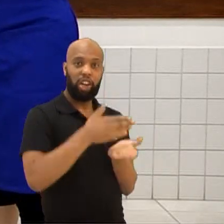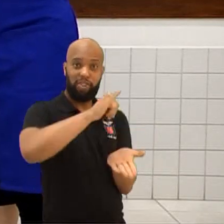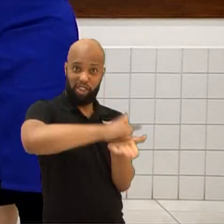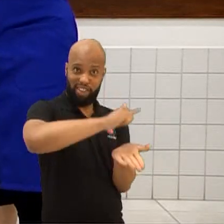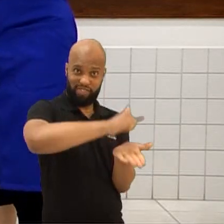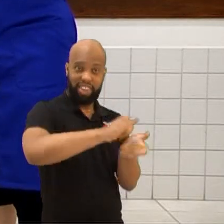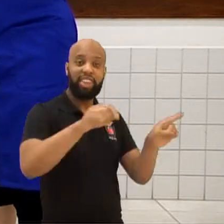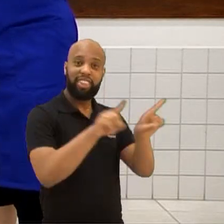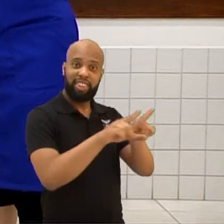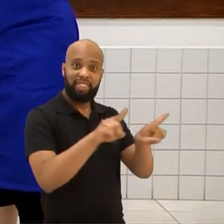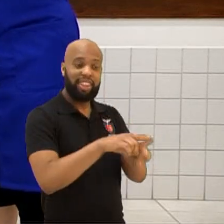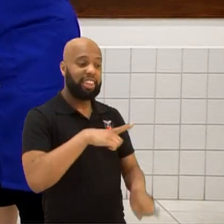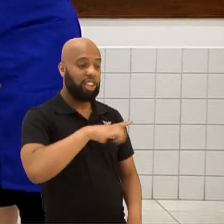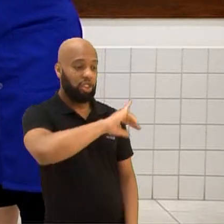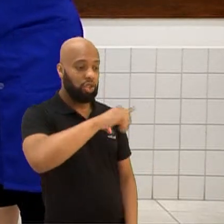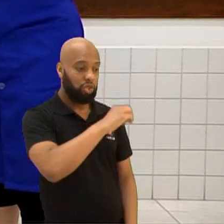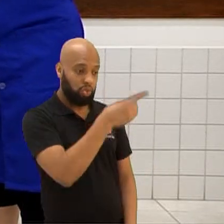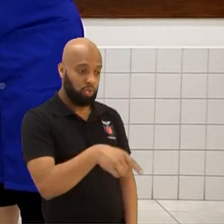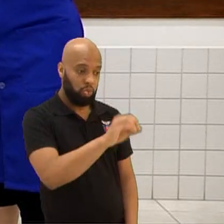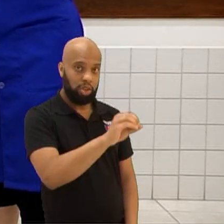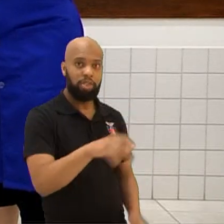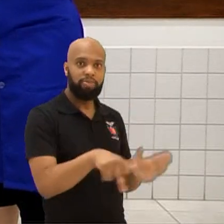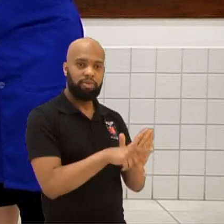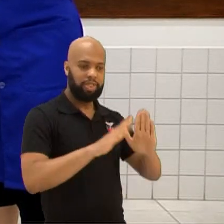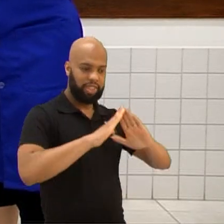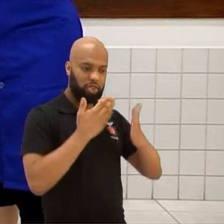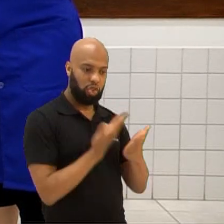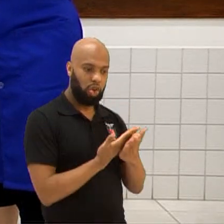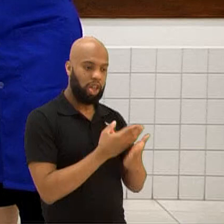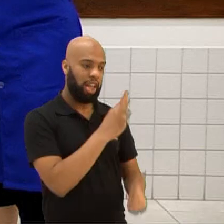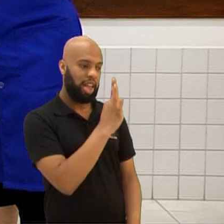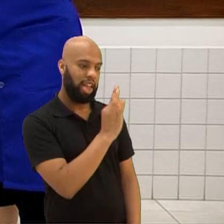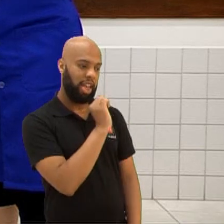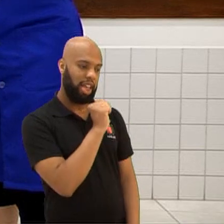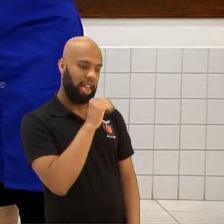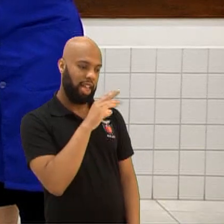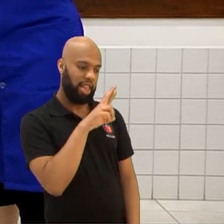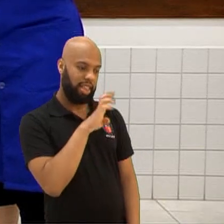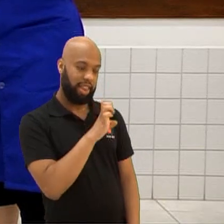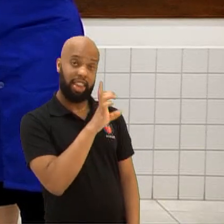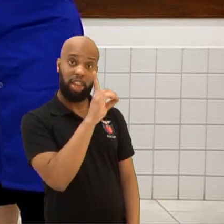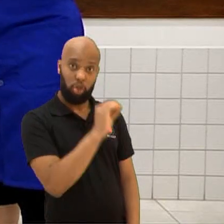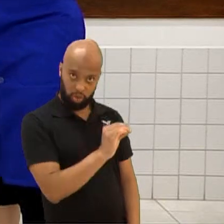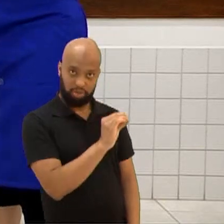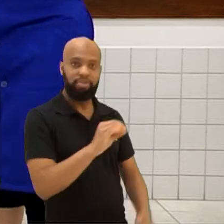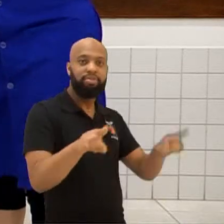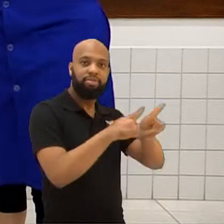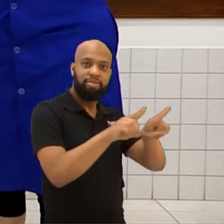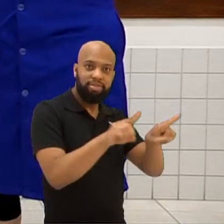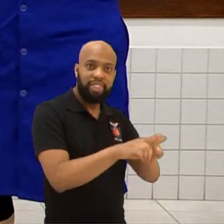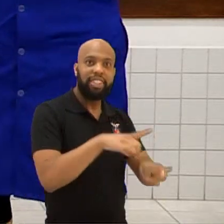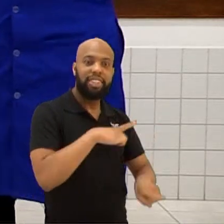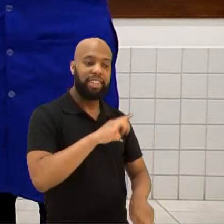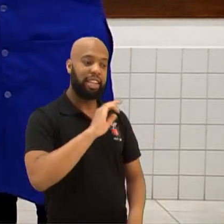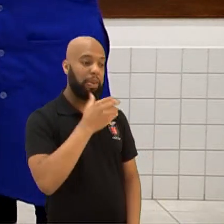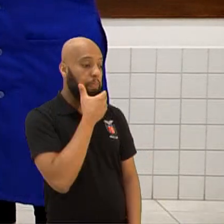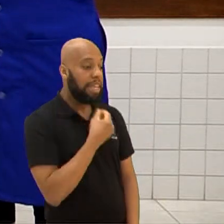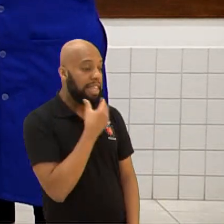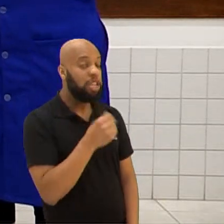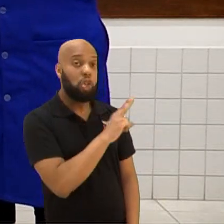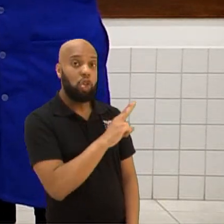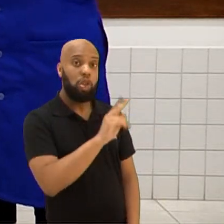João Pedro, do Colégio Tancredo Neves, né, de Coronel Vivida, e o Henrique também,